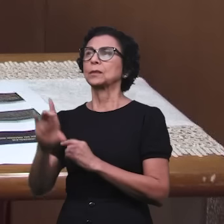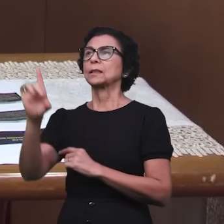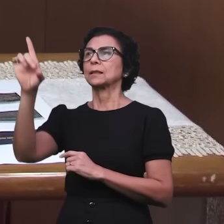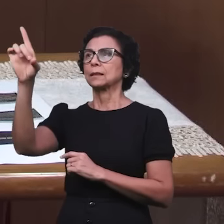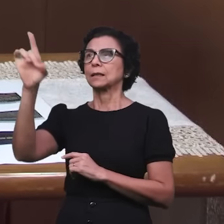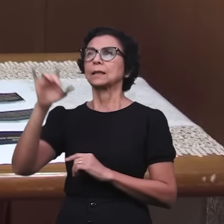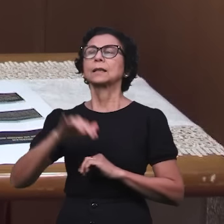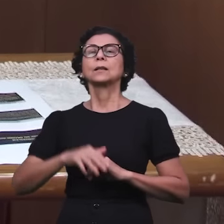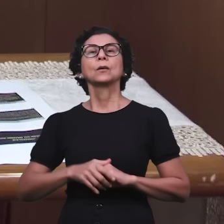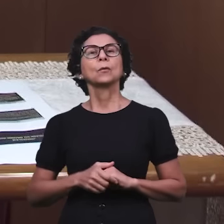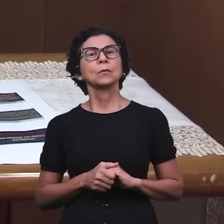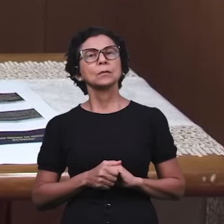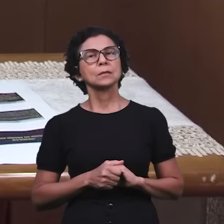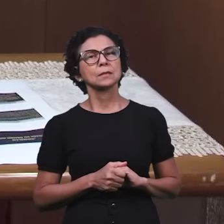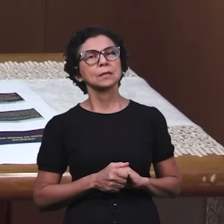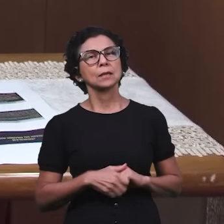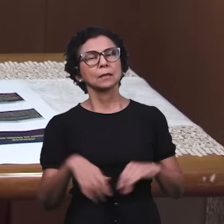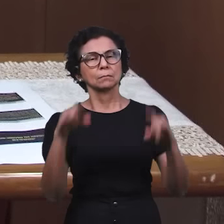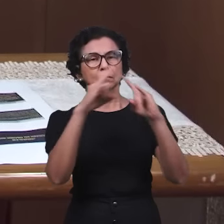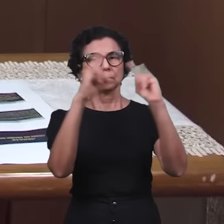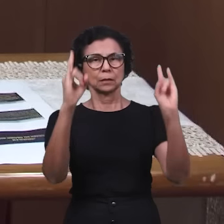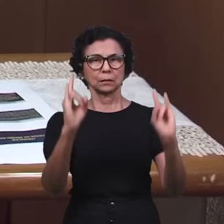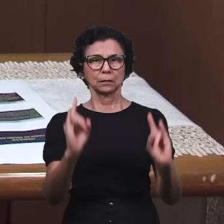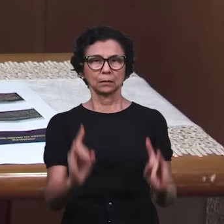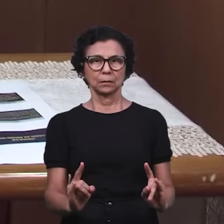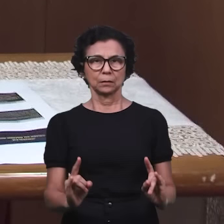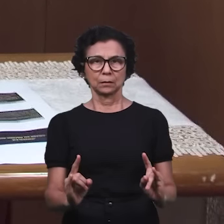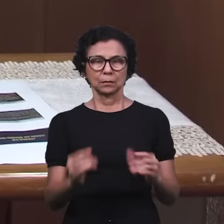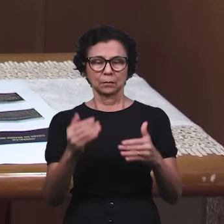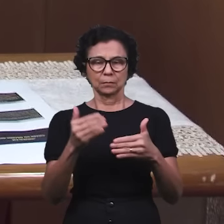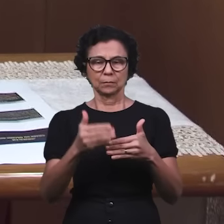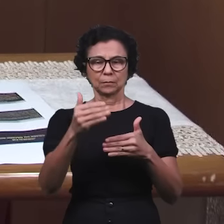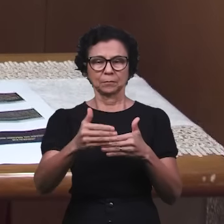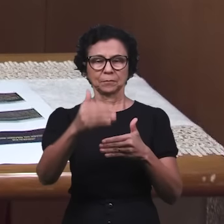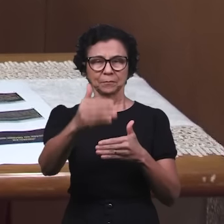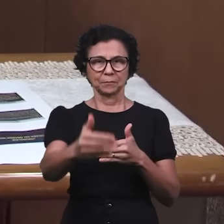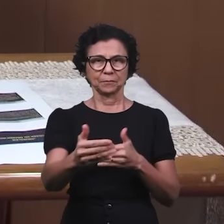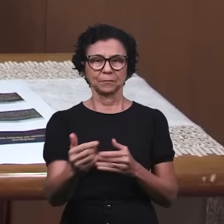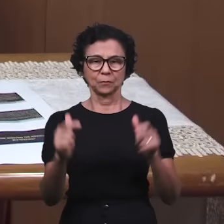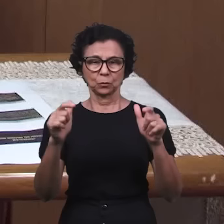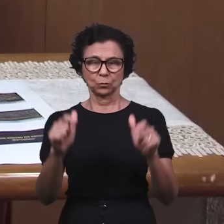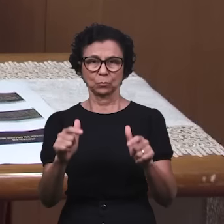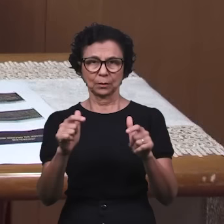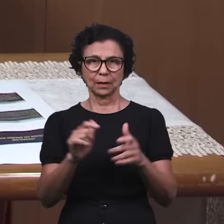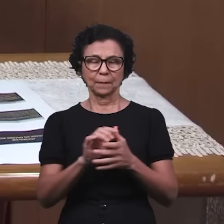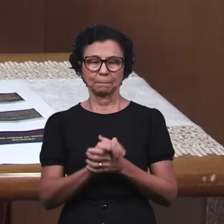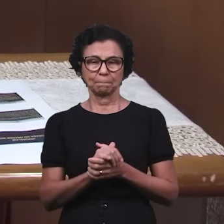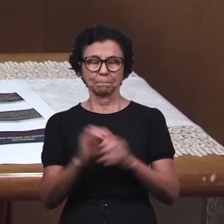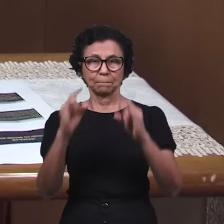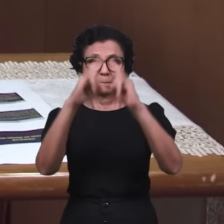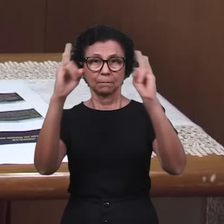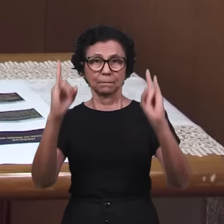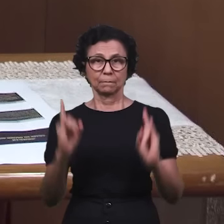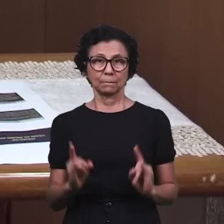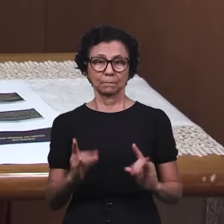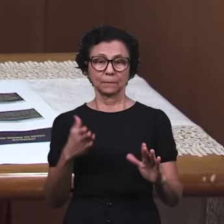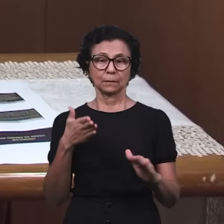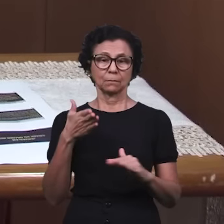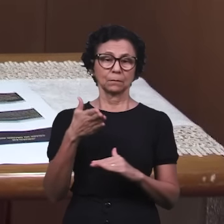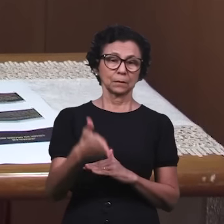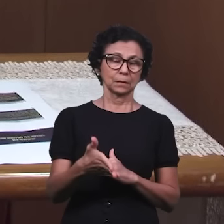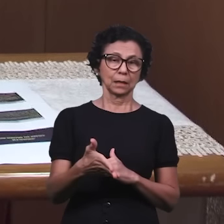vários locais, mas tinha uma coisa fundamental que era o altar dos holocaustos. Entrava no templo, a primeira coisa